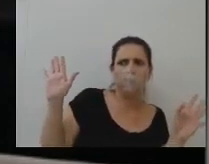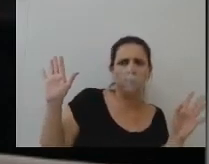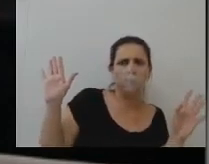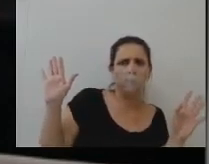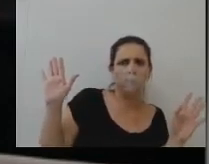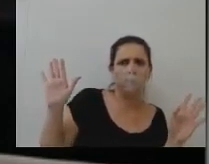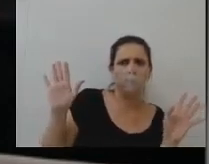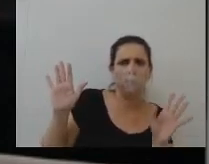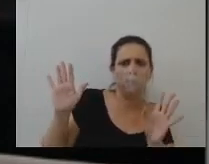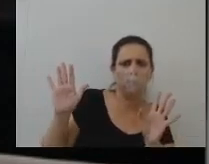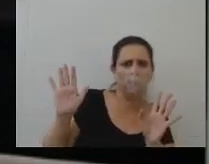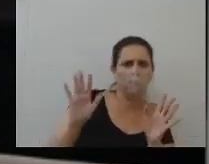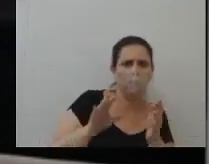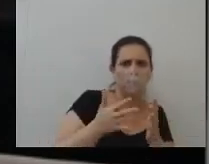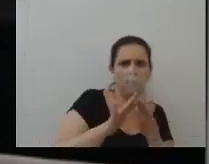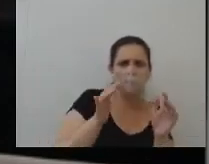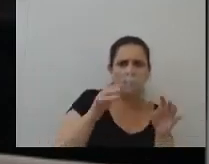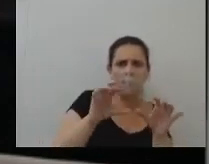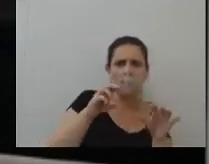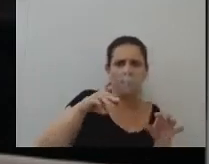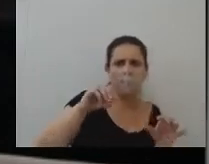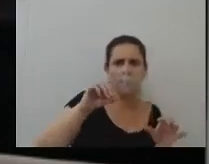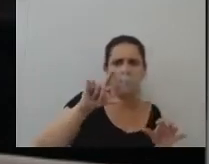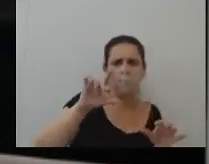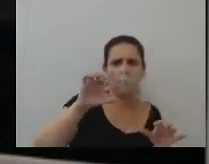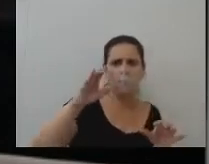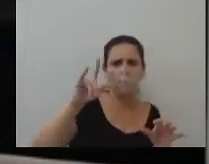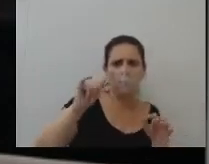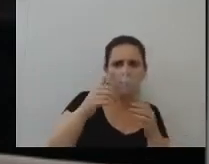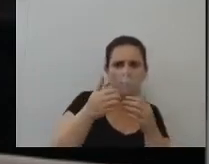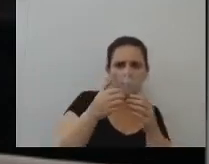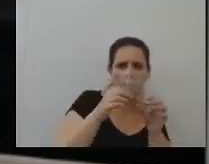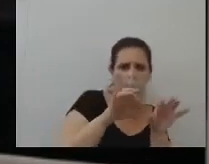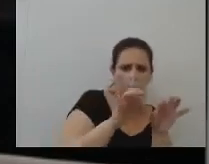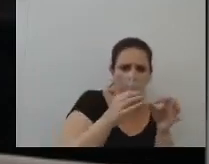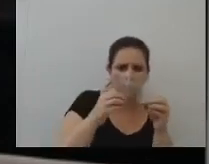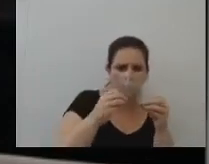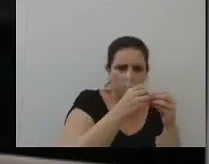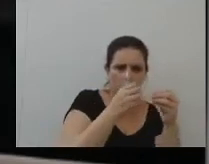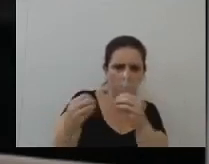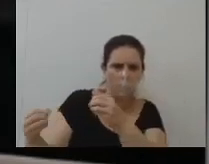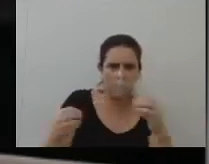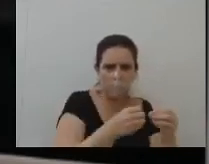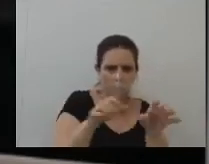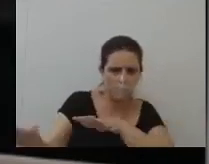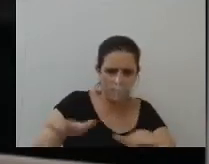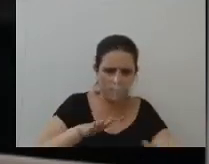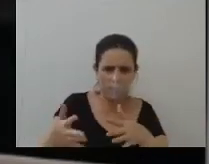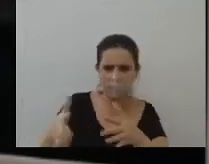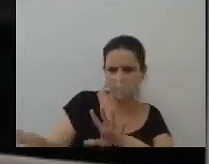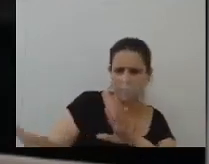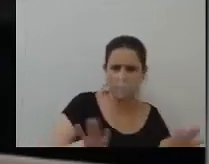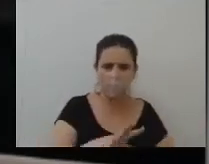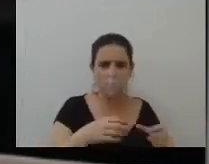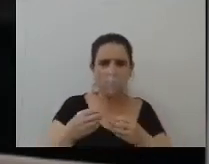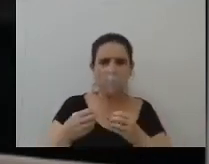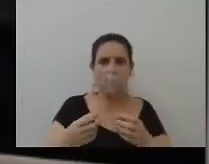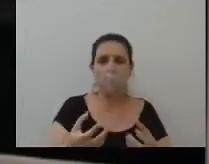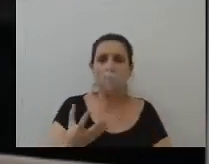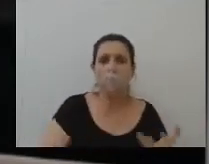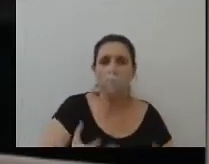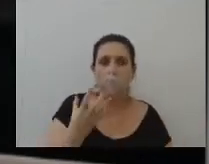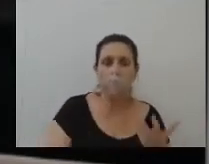chega mais perto, ela empurra a vizinha que começa a vibrar mais. Vamos fazer isso. A gente acende aqui a fornalha e aí você começa a ver